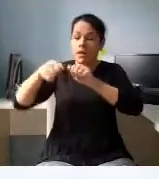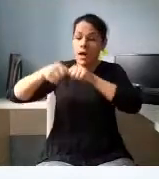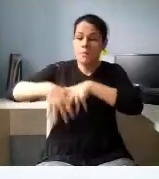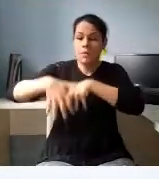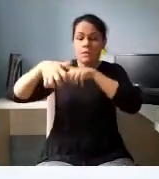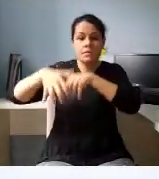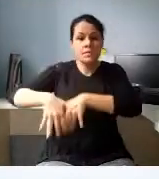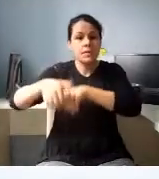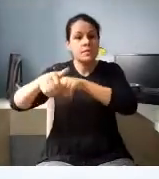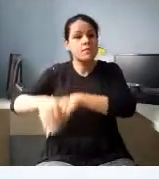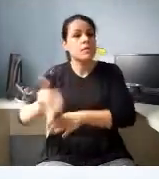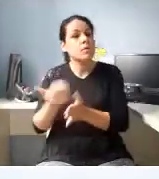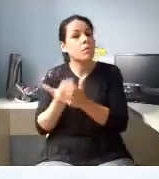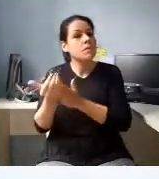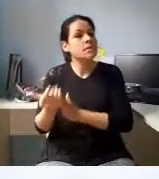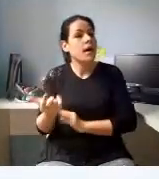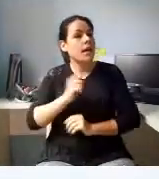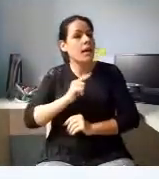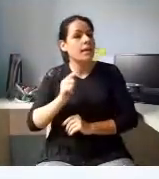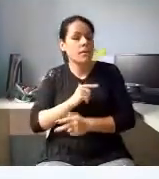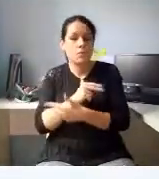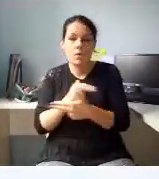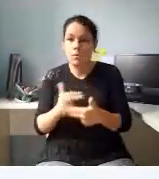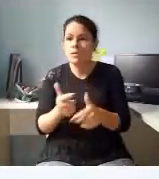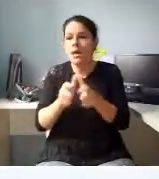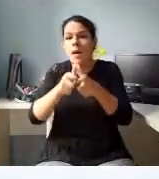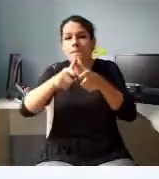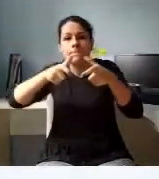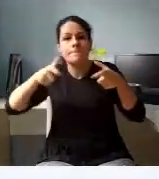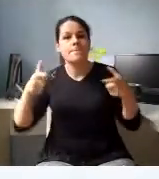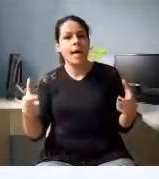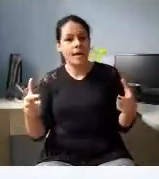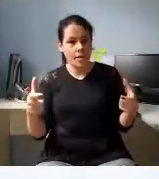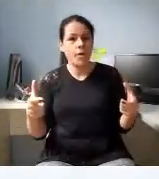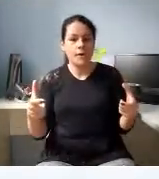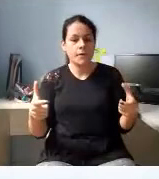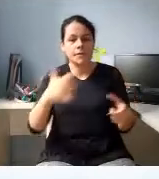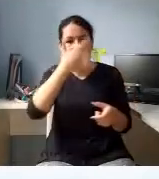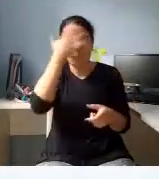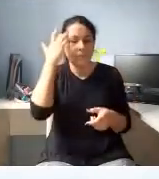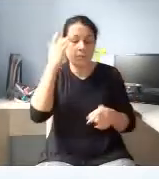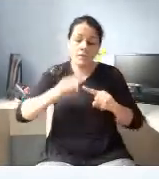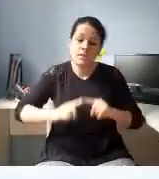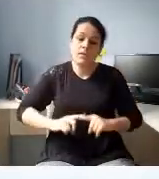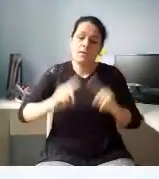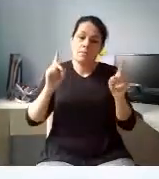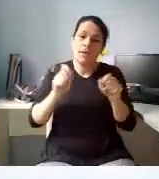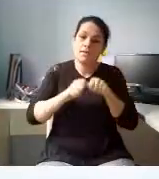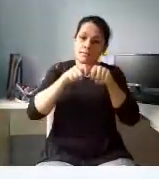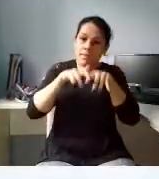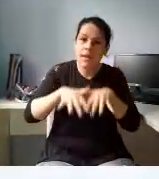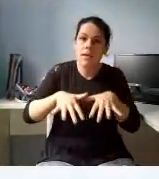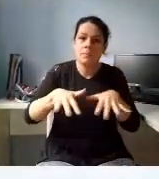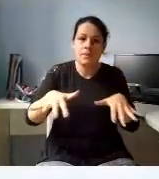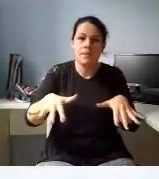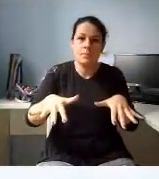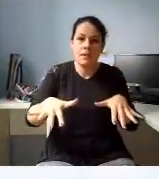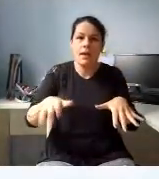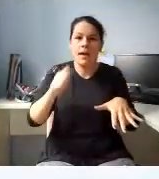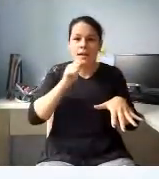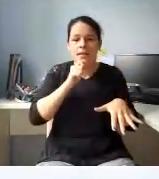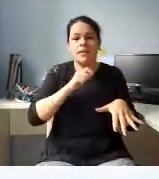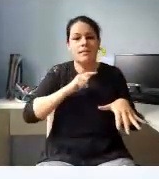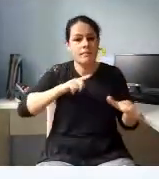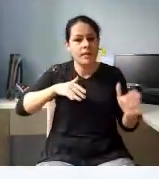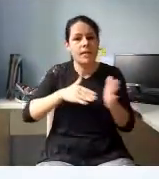tomarem um grau maior, um número maior de pessoas. Mas a pandemia ainda é um obstáculo